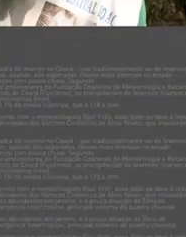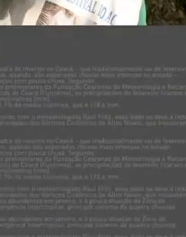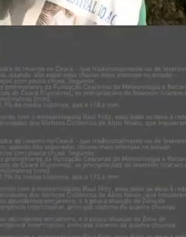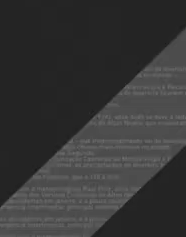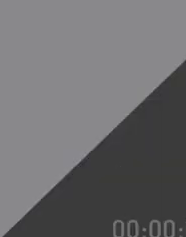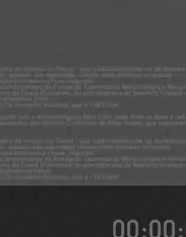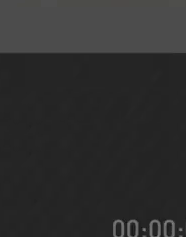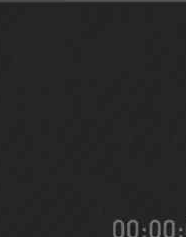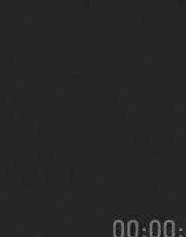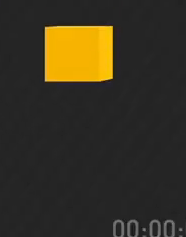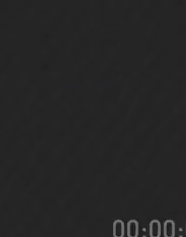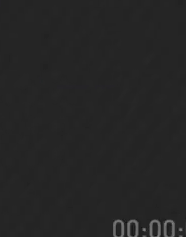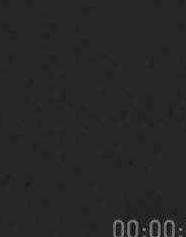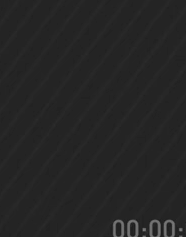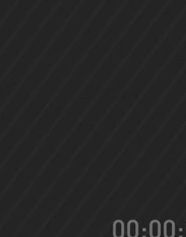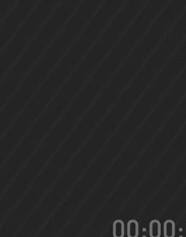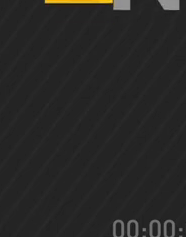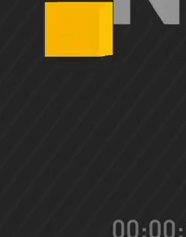ae